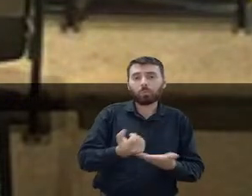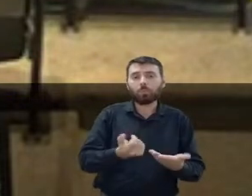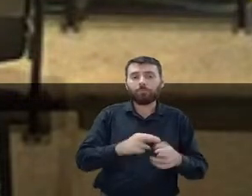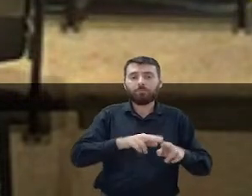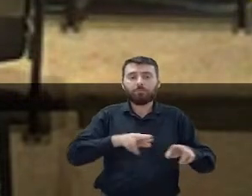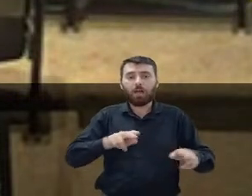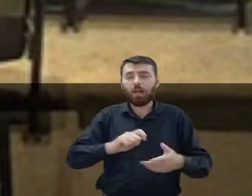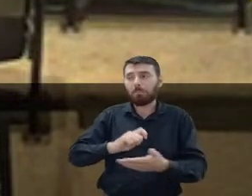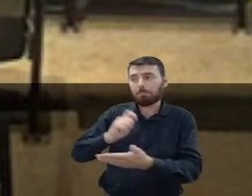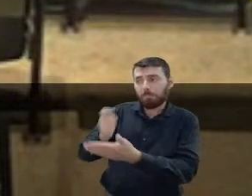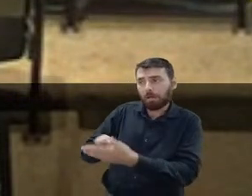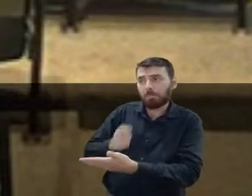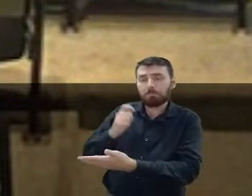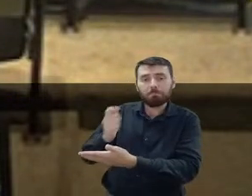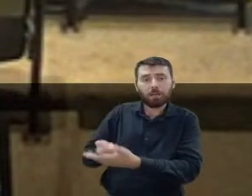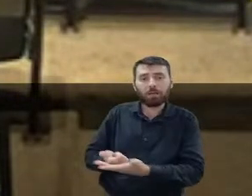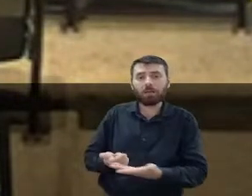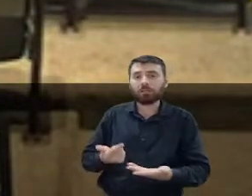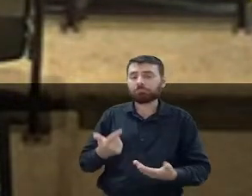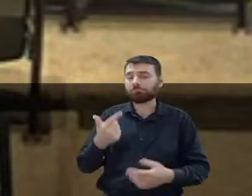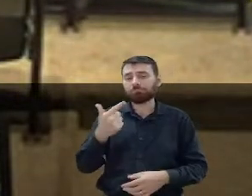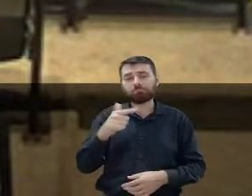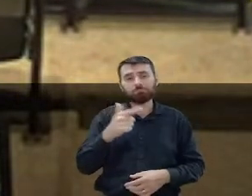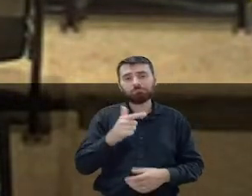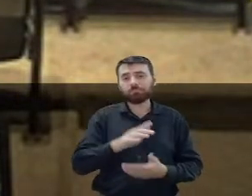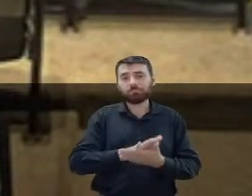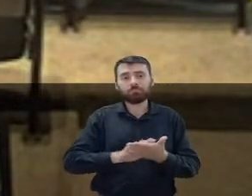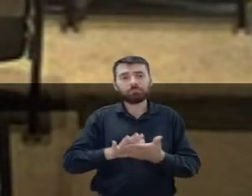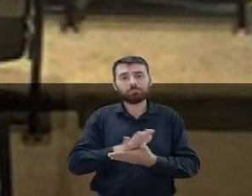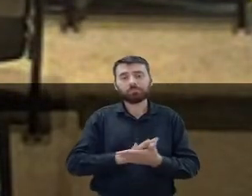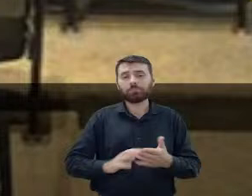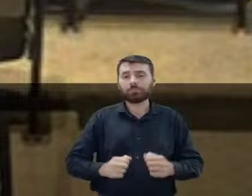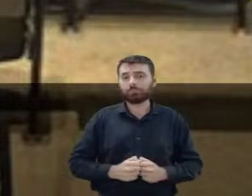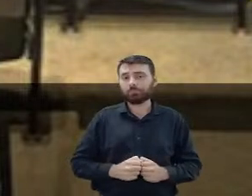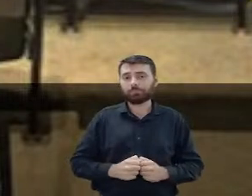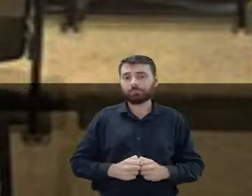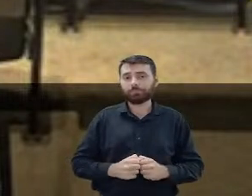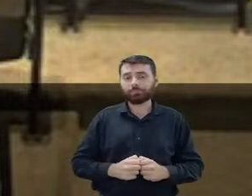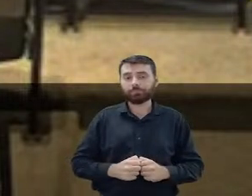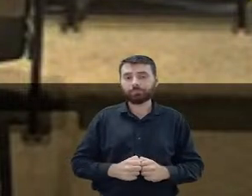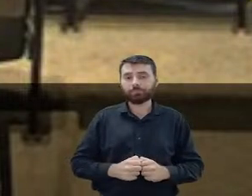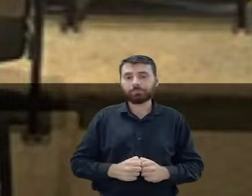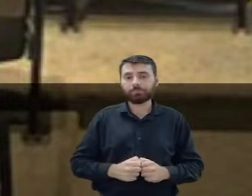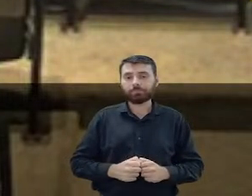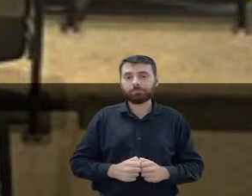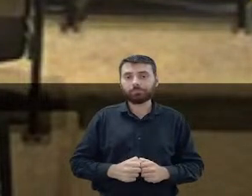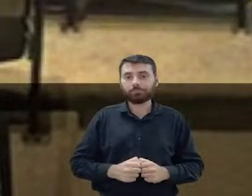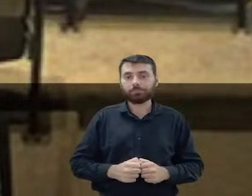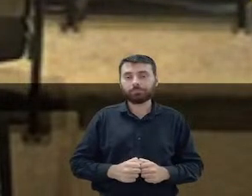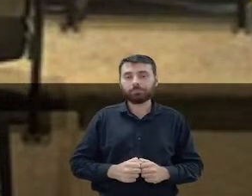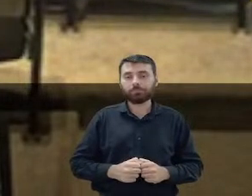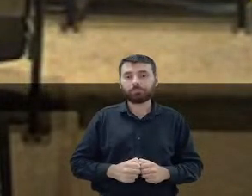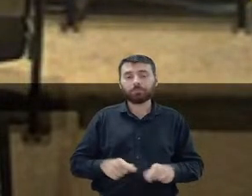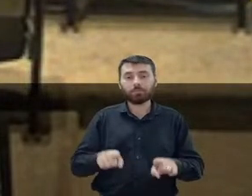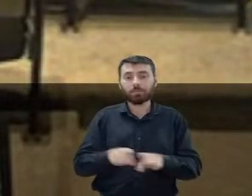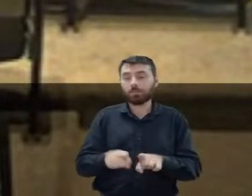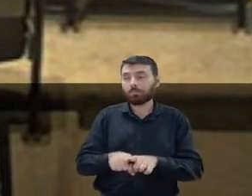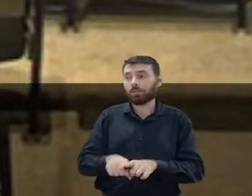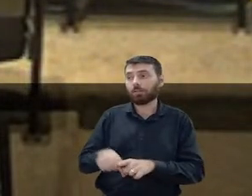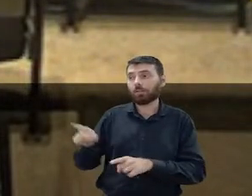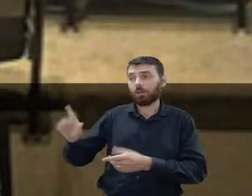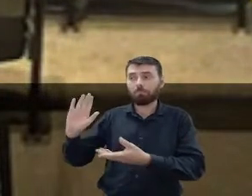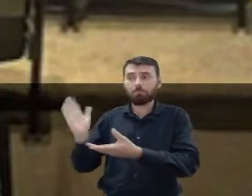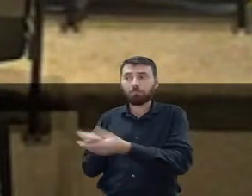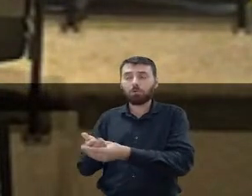e serviços destacados neste recurso. Tampouco se opôs especificamente aos pedidos formulados na inicial.